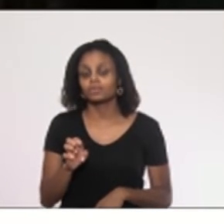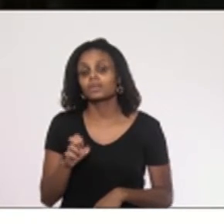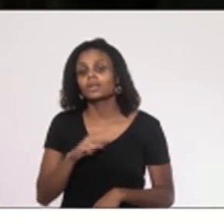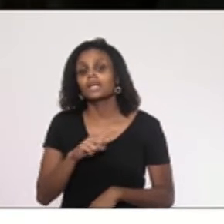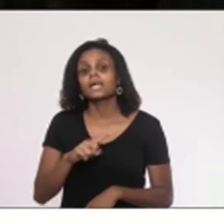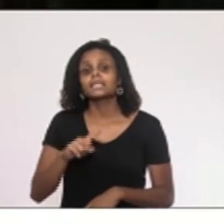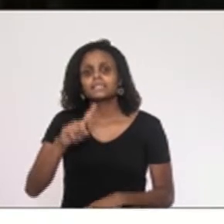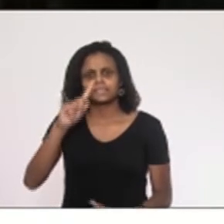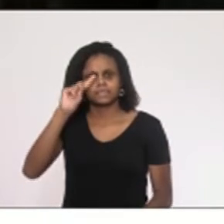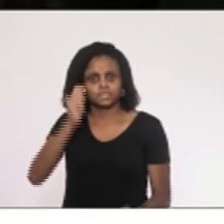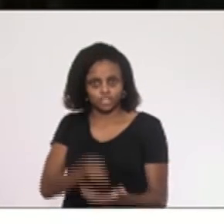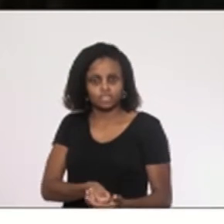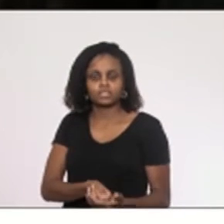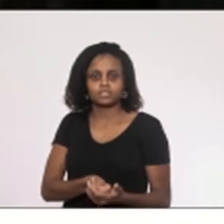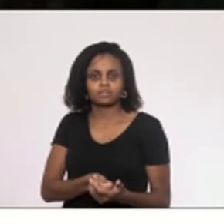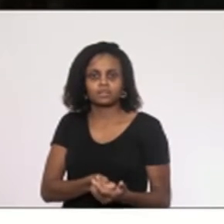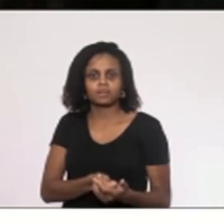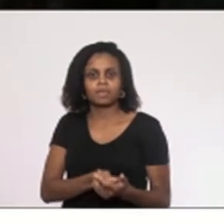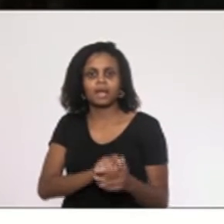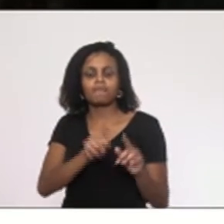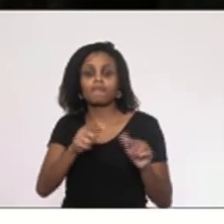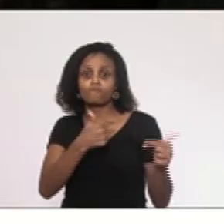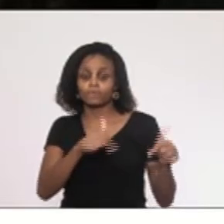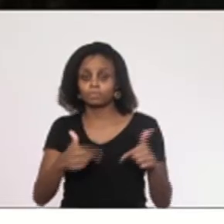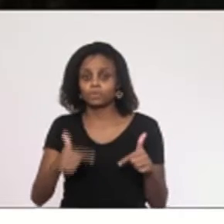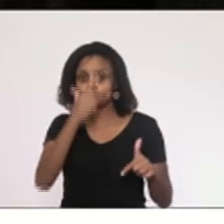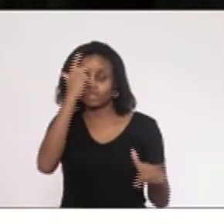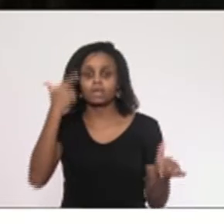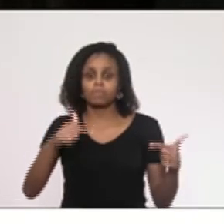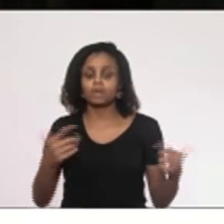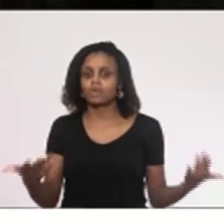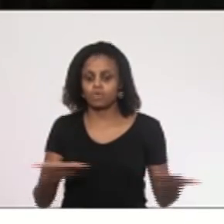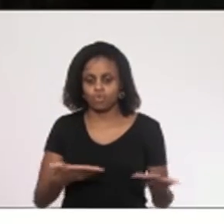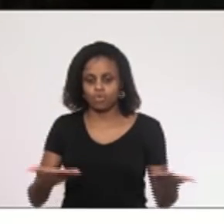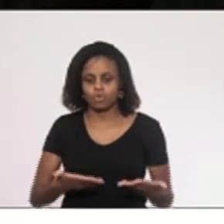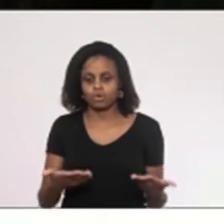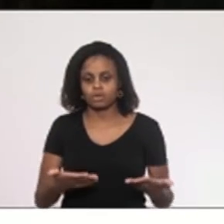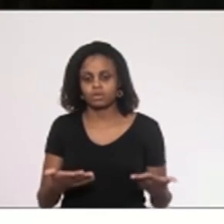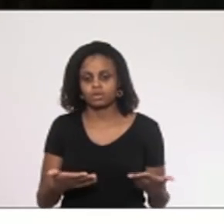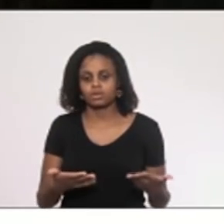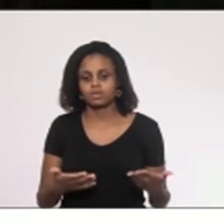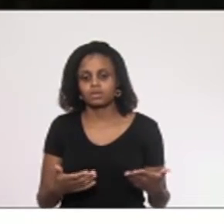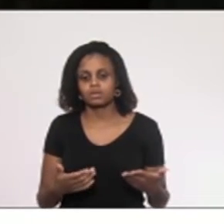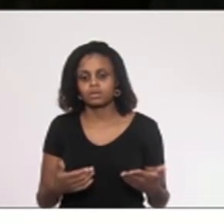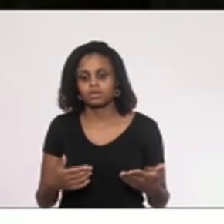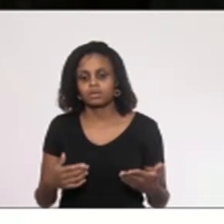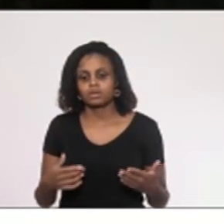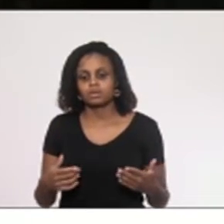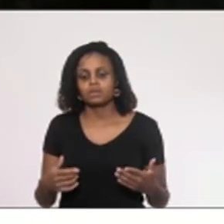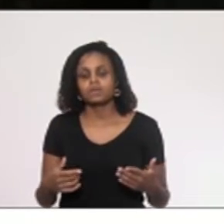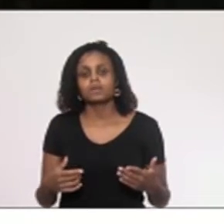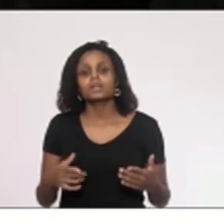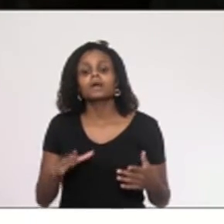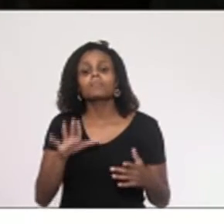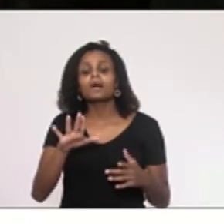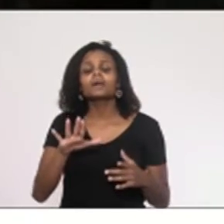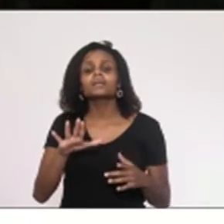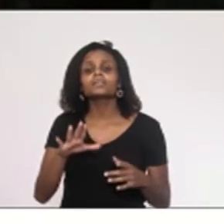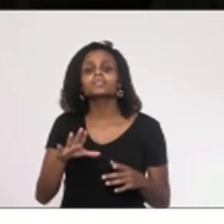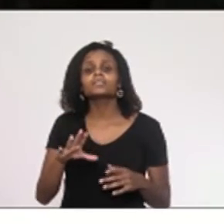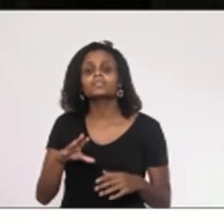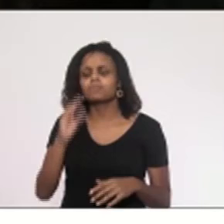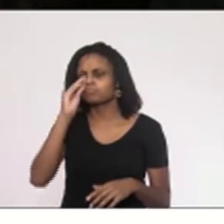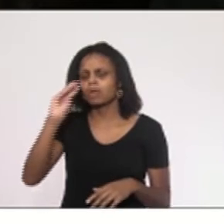de pagar os ativos que têm, com o exercício da sua função, o poder da pressão, e